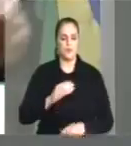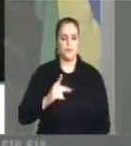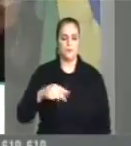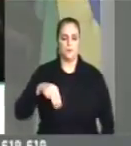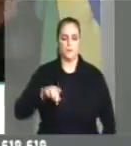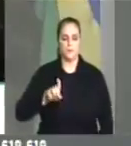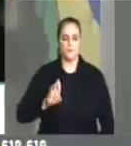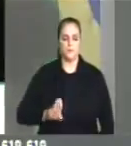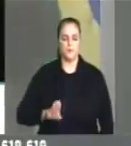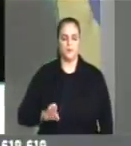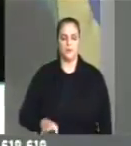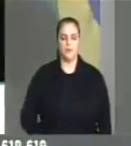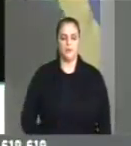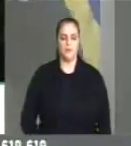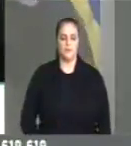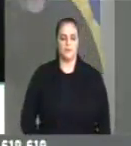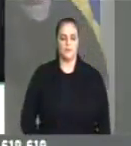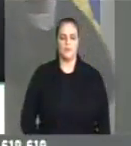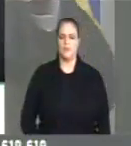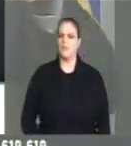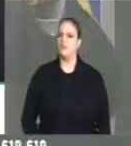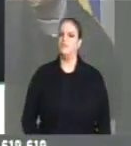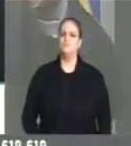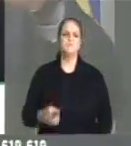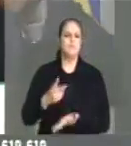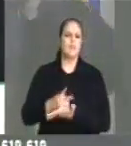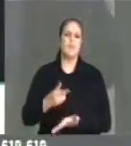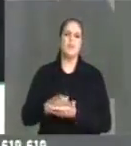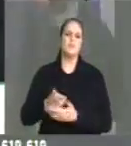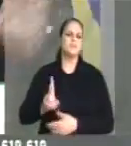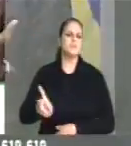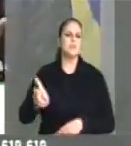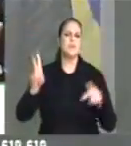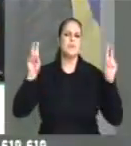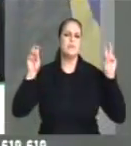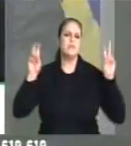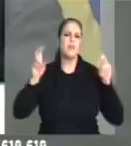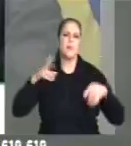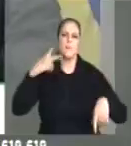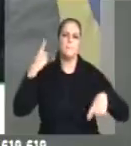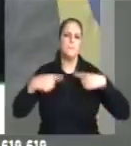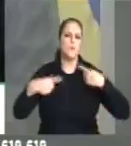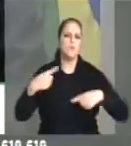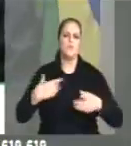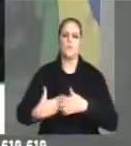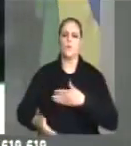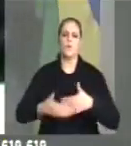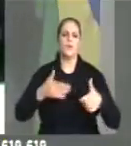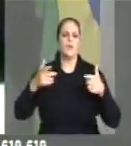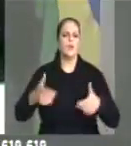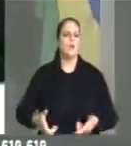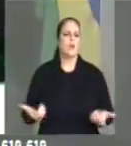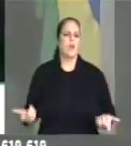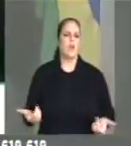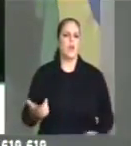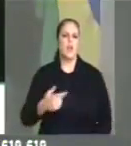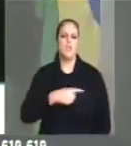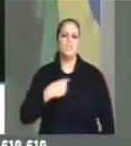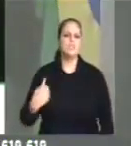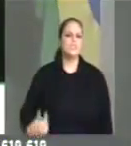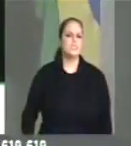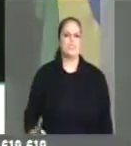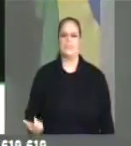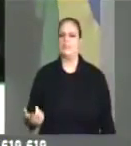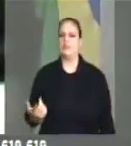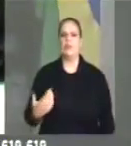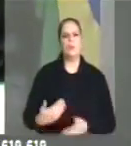Ele não fazia outra coisa a não ser política. Aonde estivesse, na China, ele tomou a